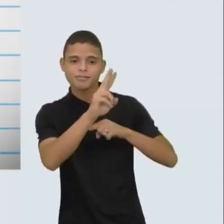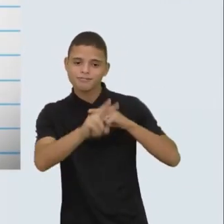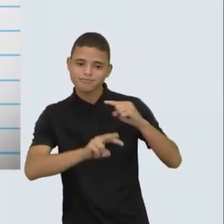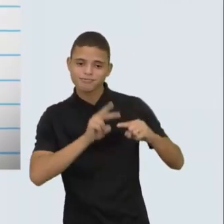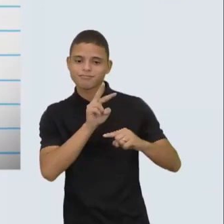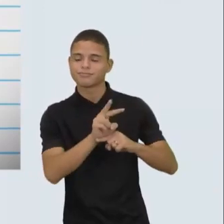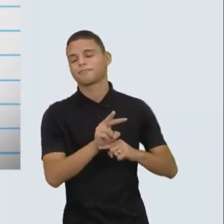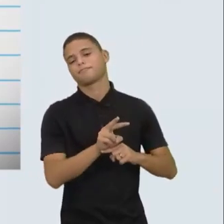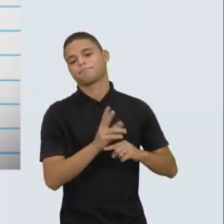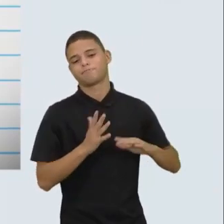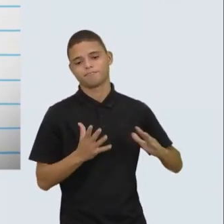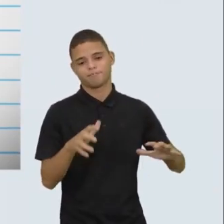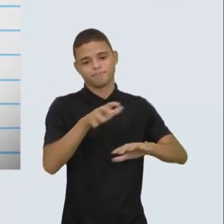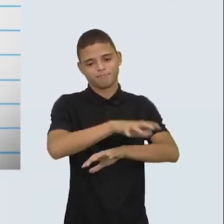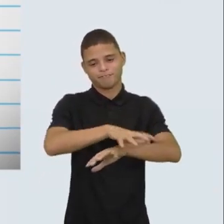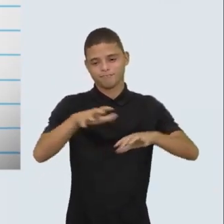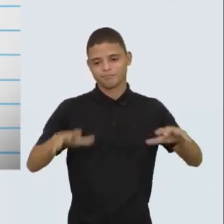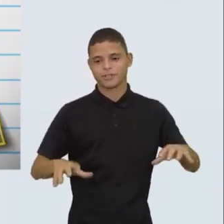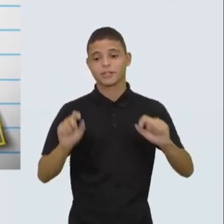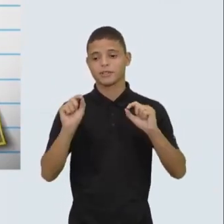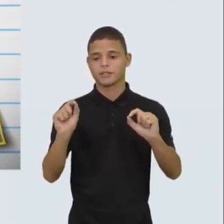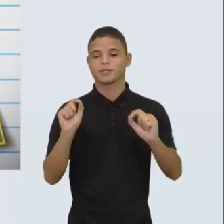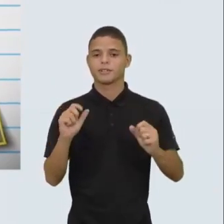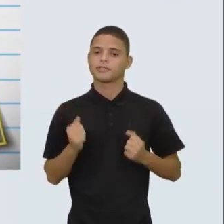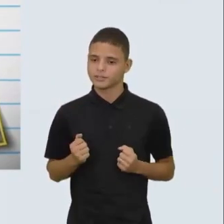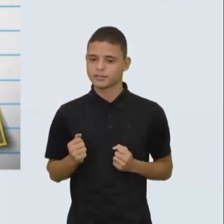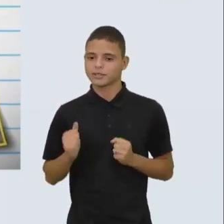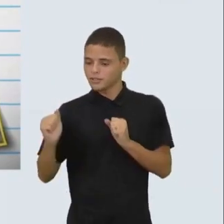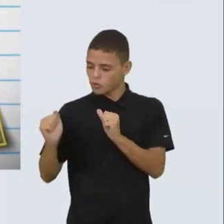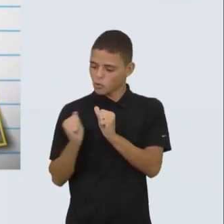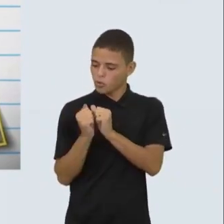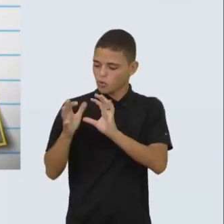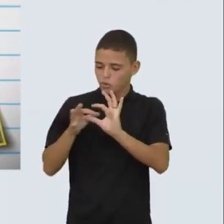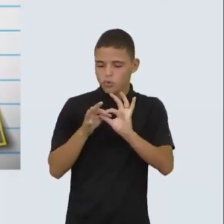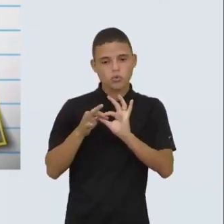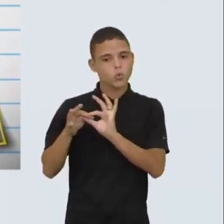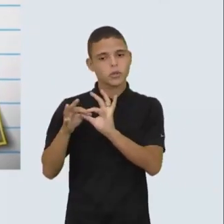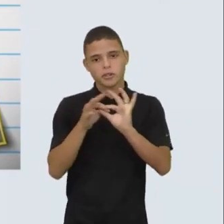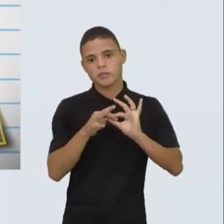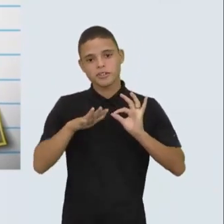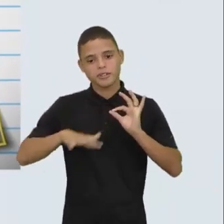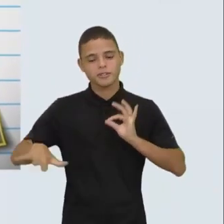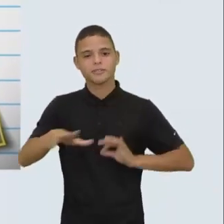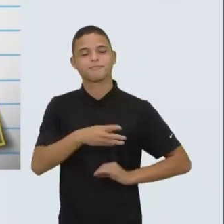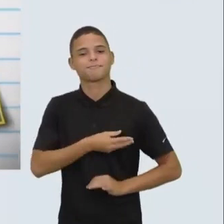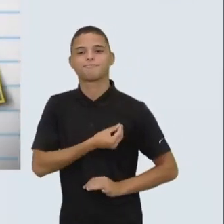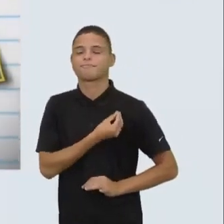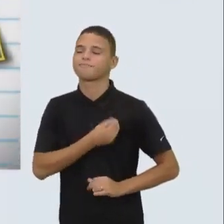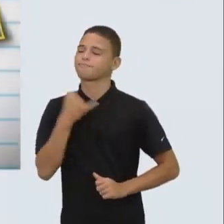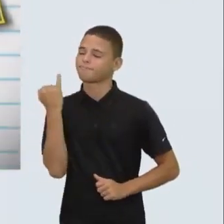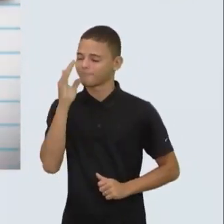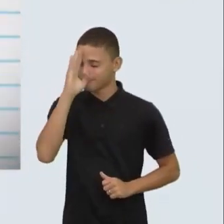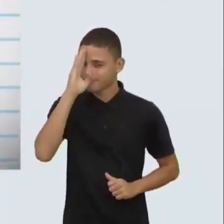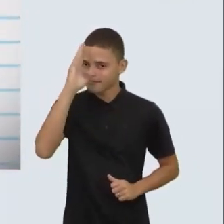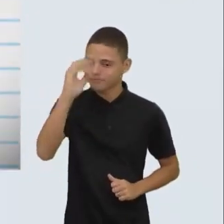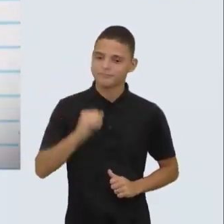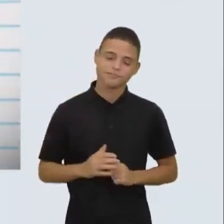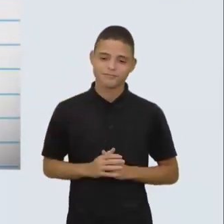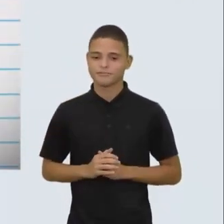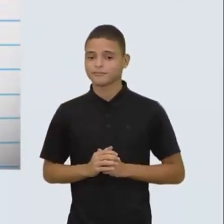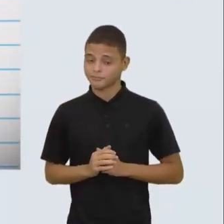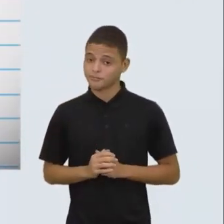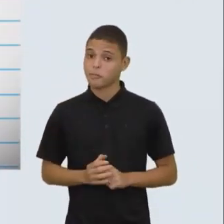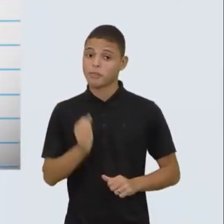a biodiversidade, que nada mais é do que o conjunto de todas as formas de vida. Isso é fundamental, visto que, embora a ciência